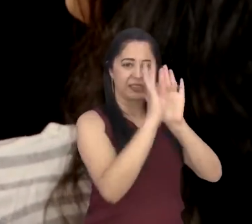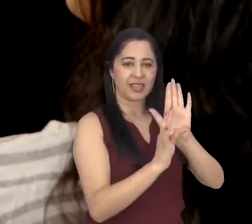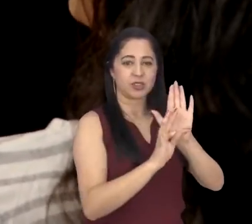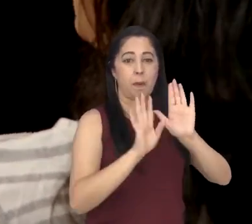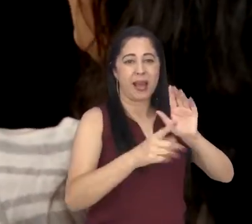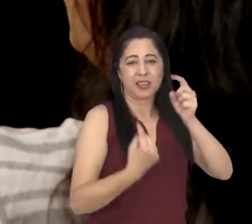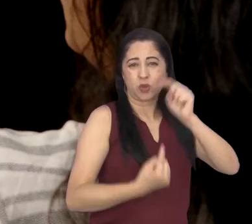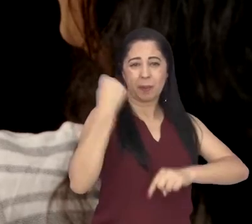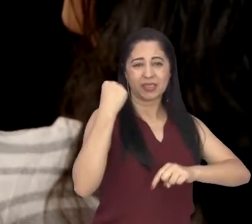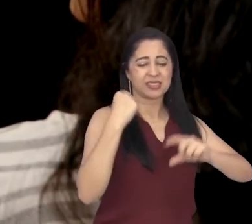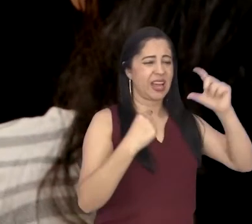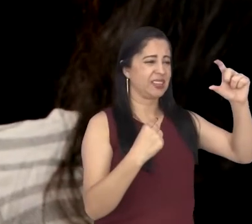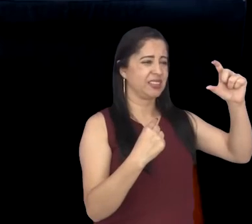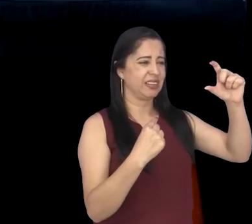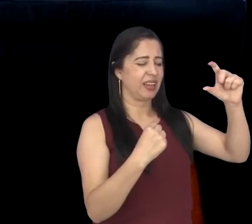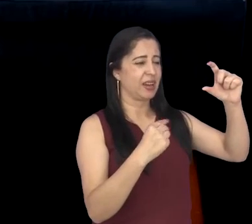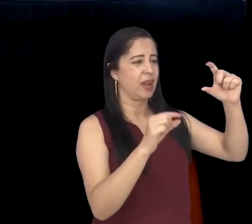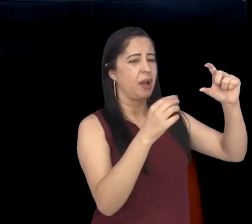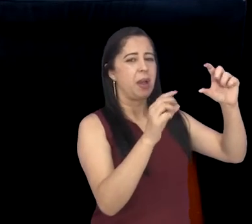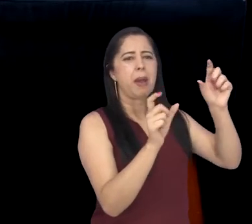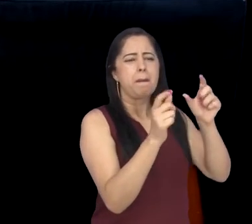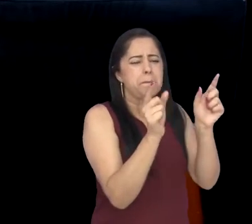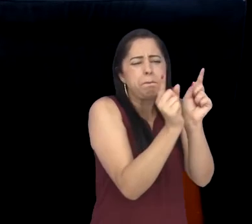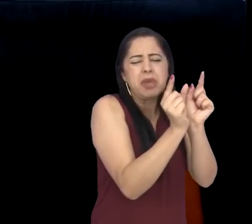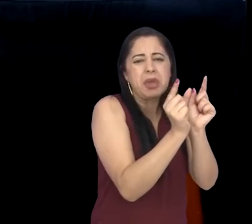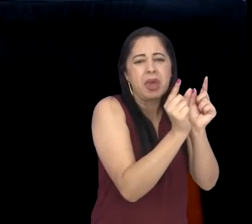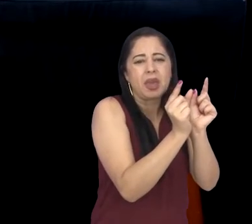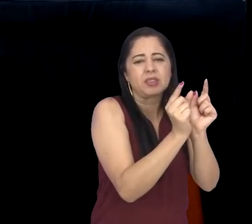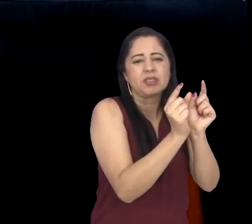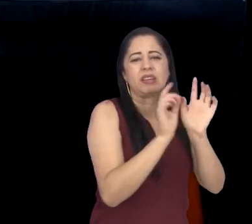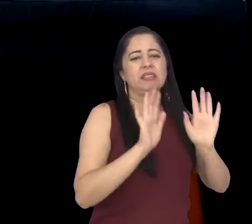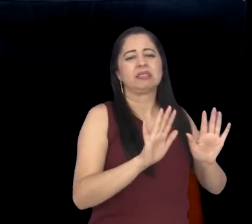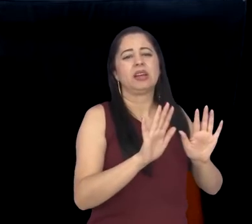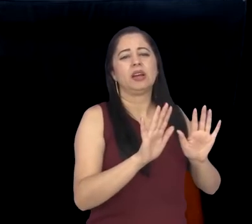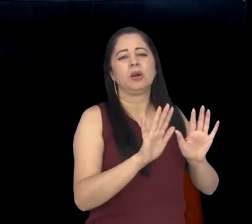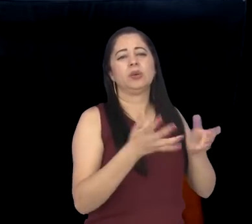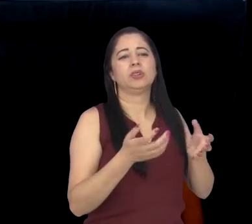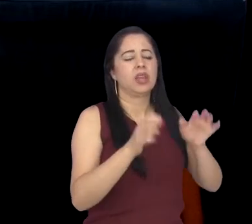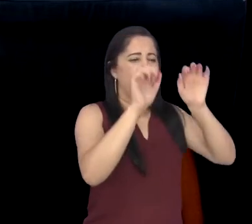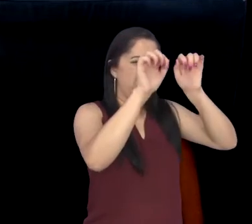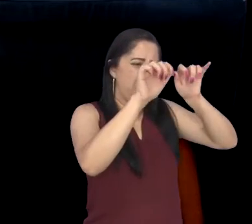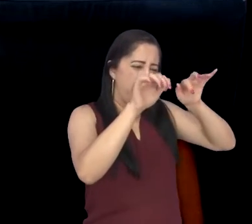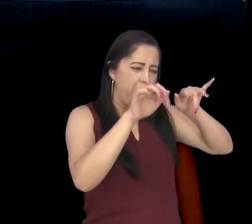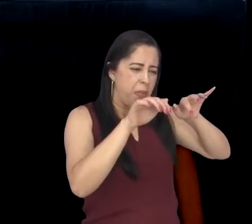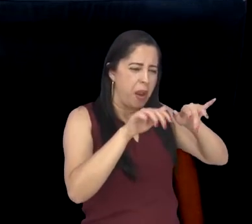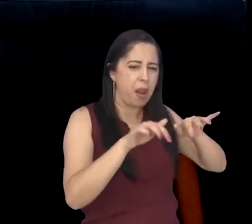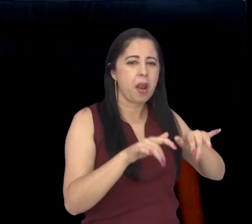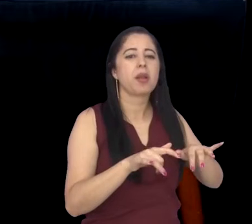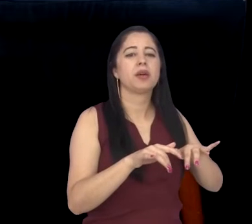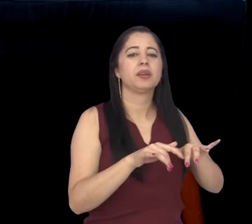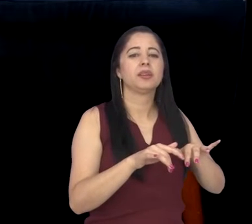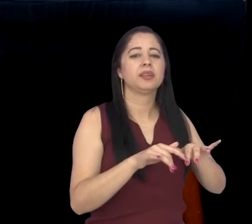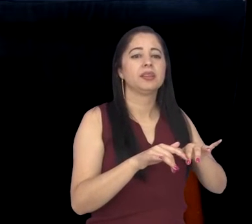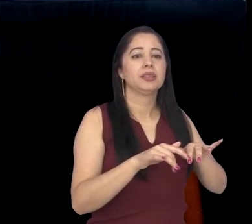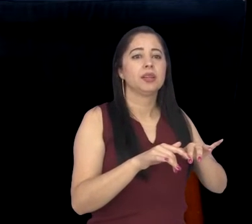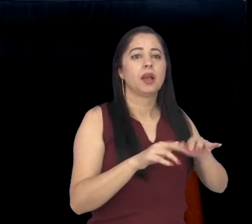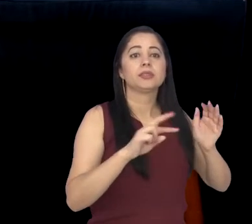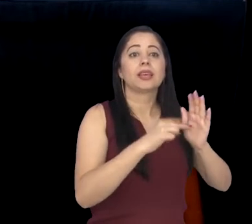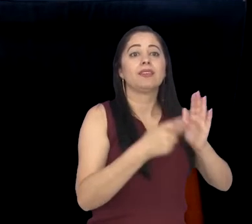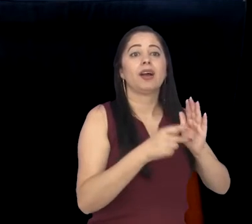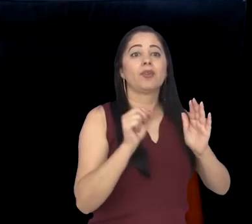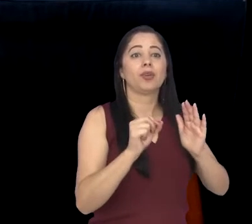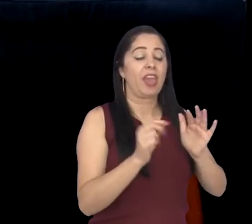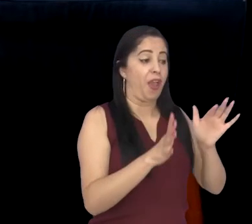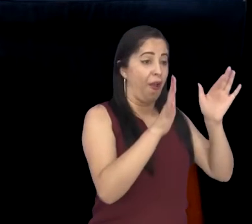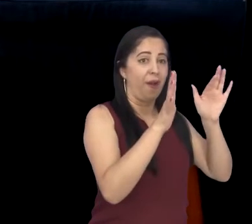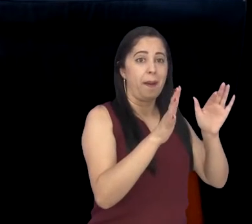quadradinhos, e eu não sabia que invertia. Ou seja, eu ia escrevendo, o fim... era o começo do